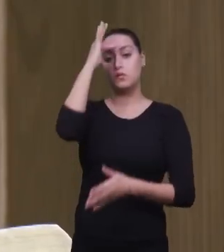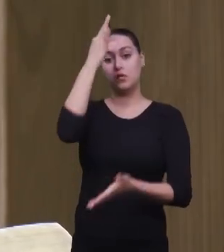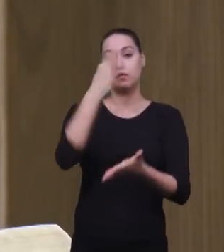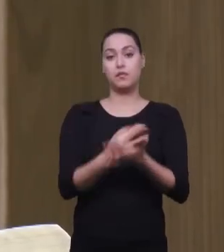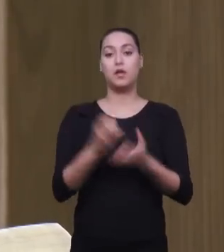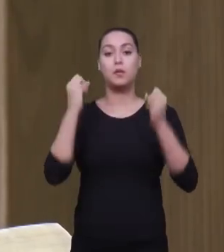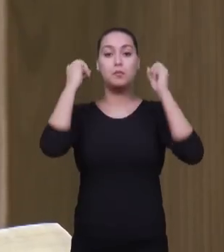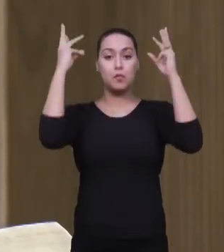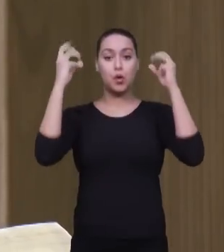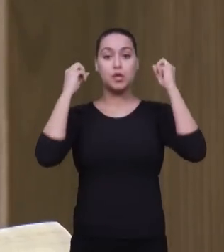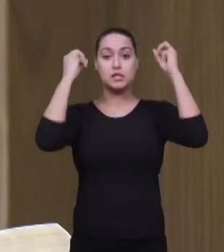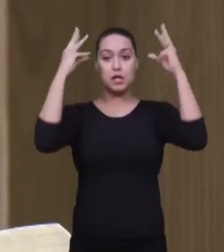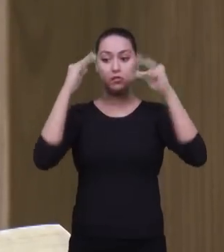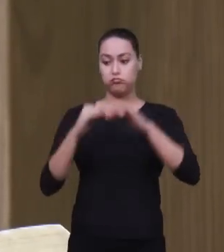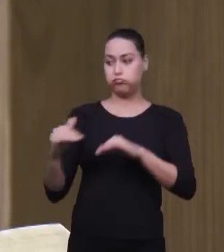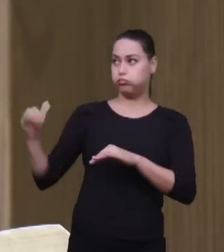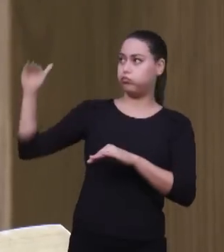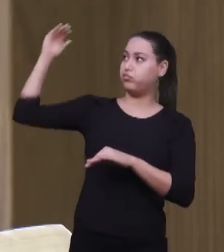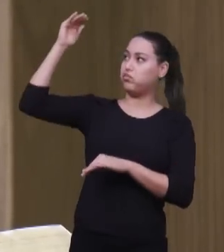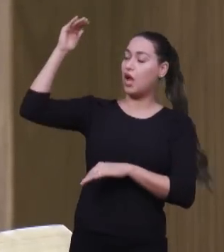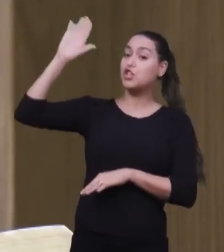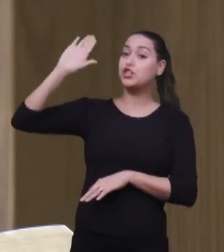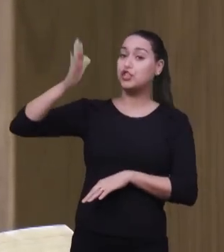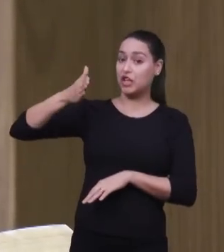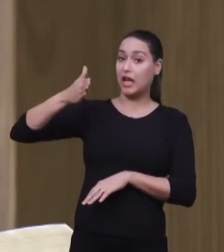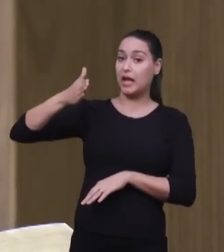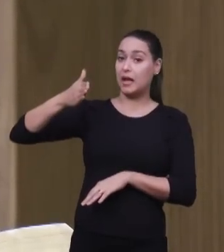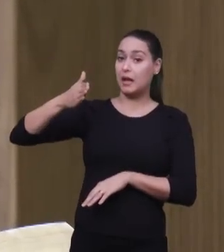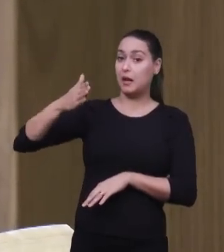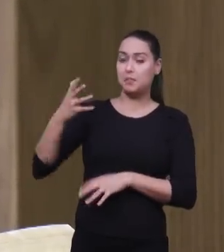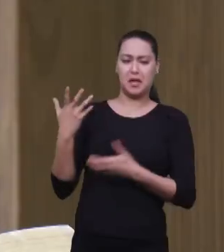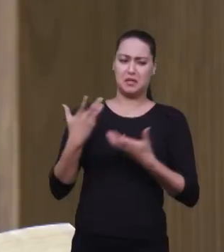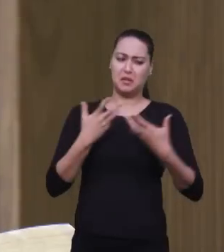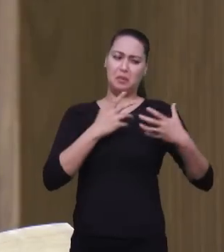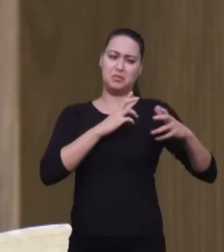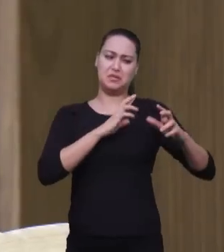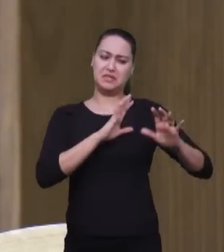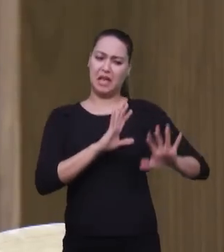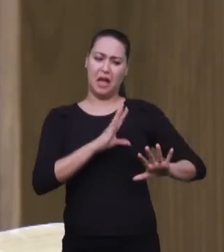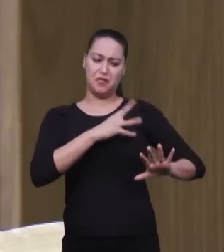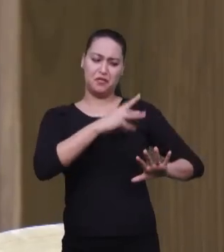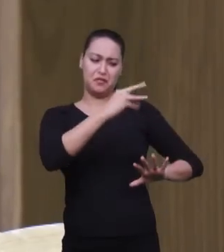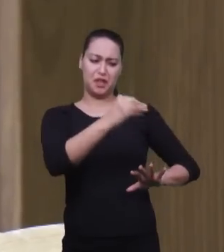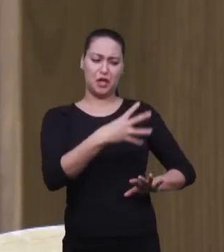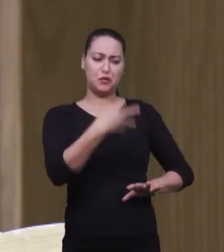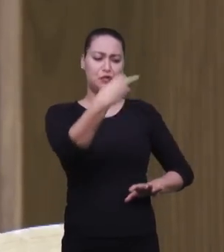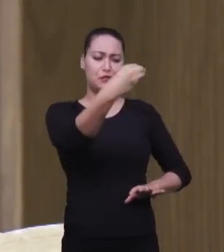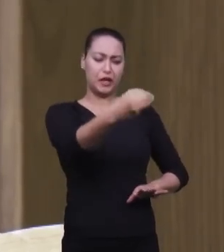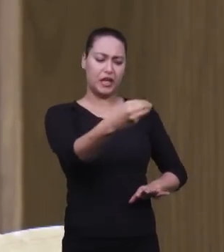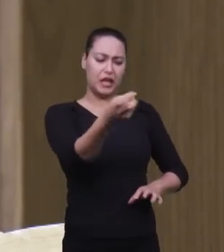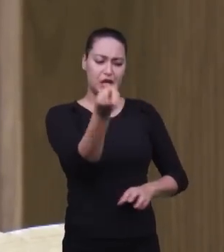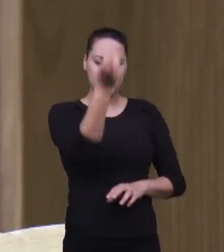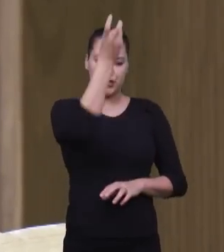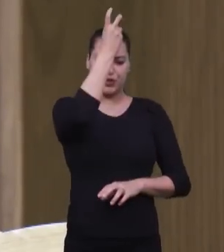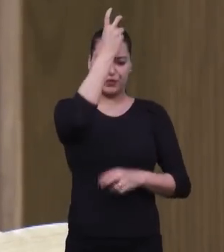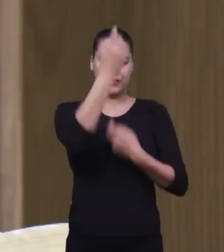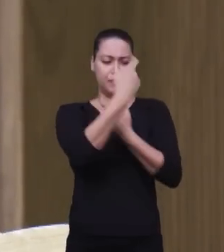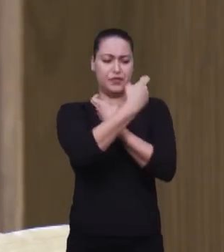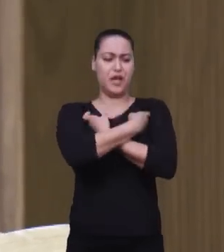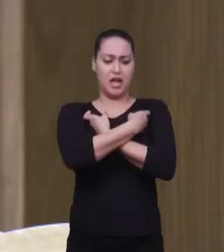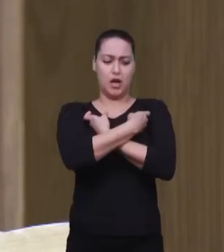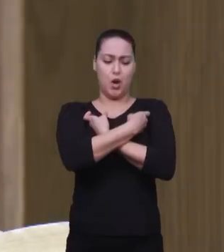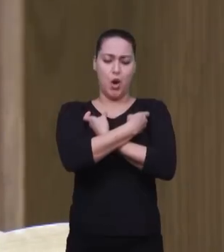fé, Moisés, sendo já grande, recusou ser chamado filho da filha de Faraó,